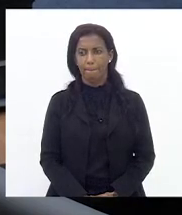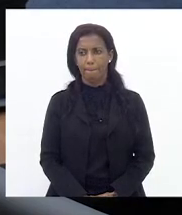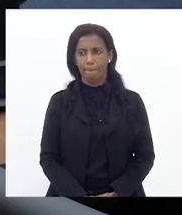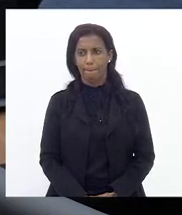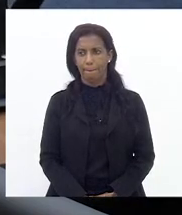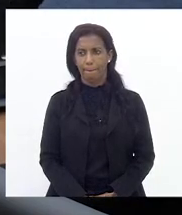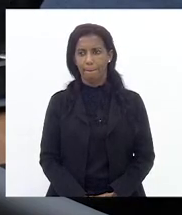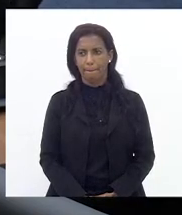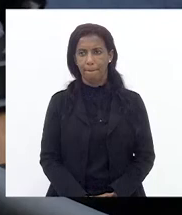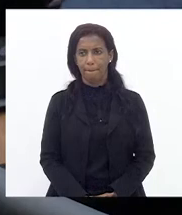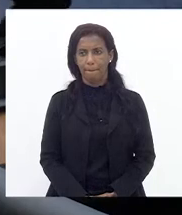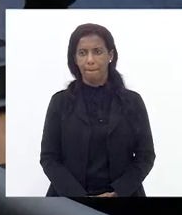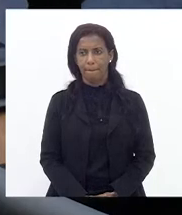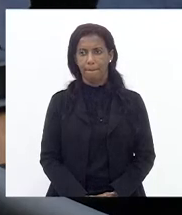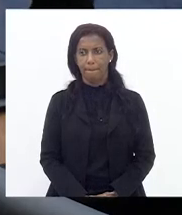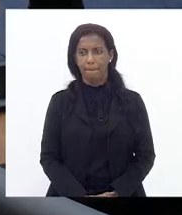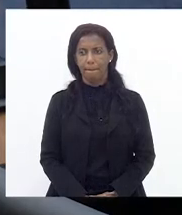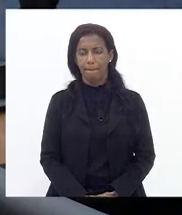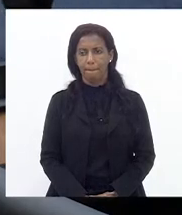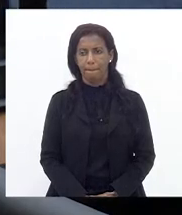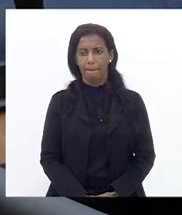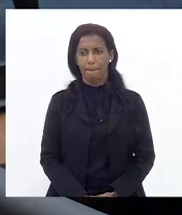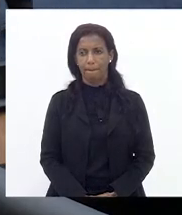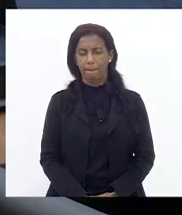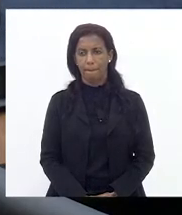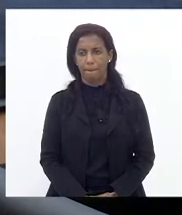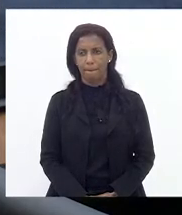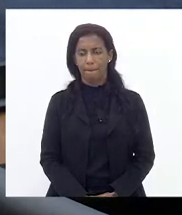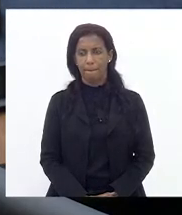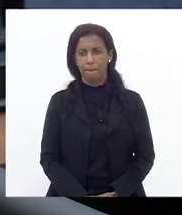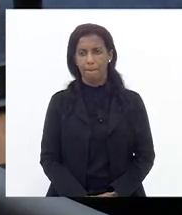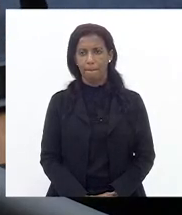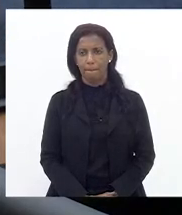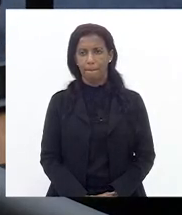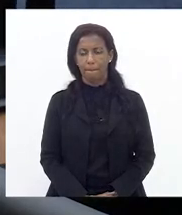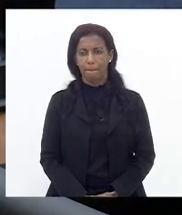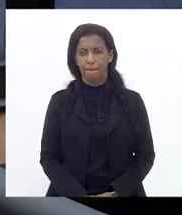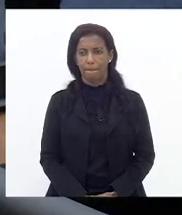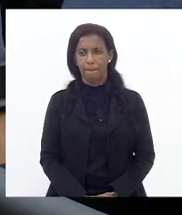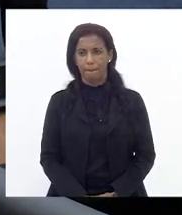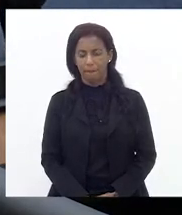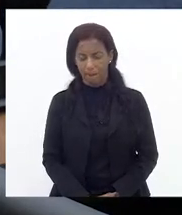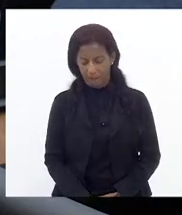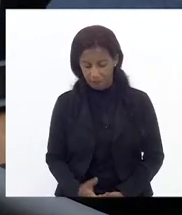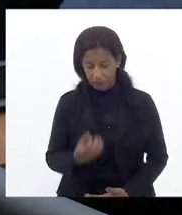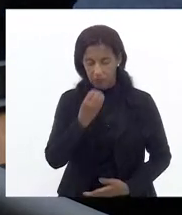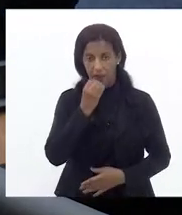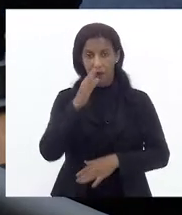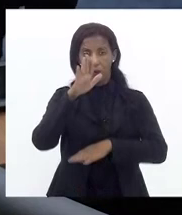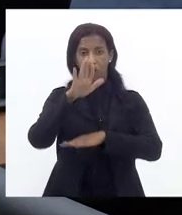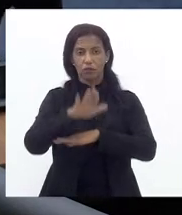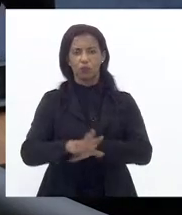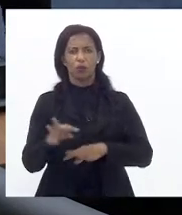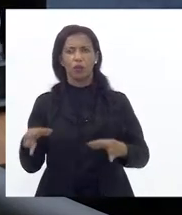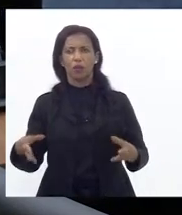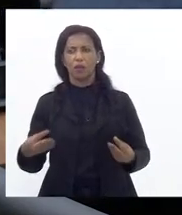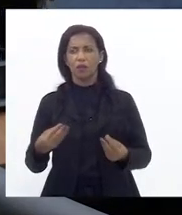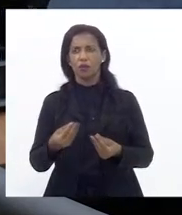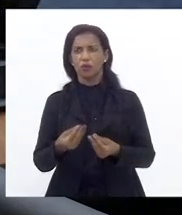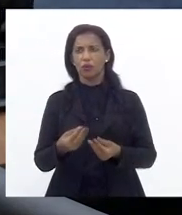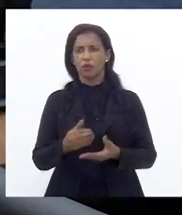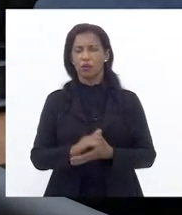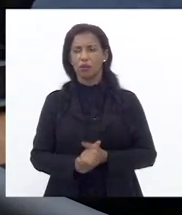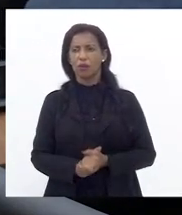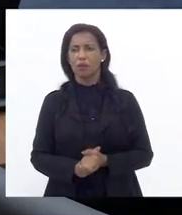e pode tirar pesquisar PIS por favor Boa tarde a todos comprimento